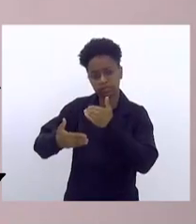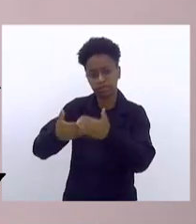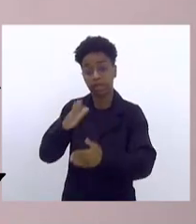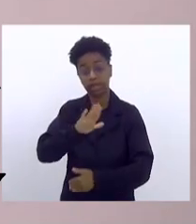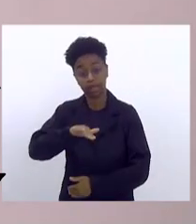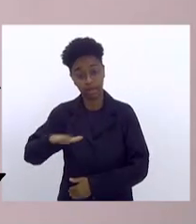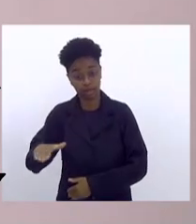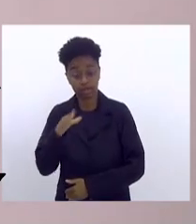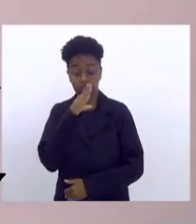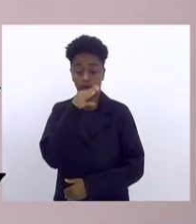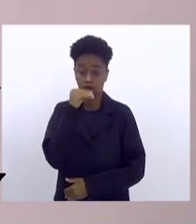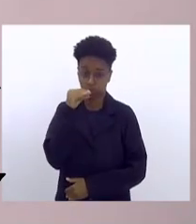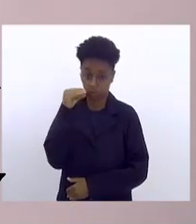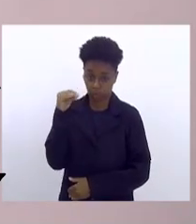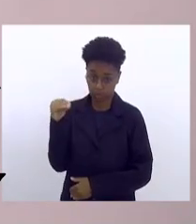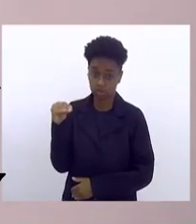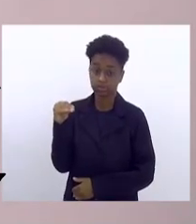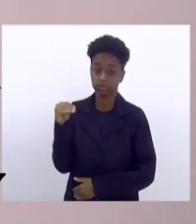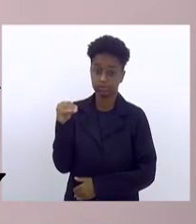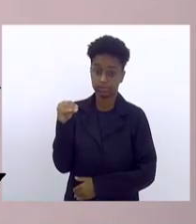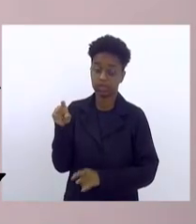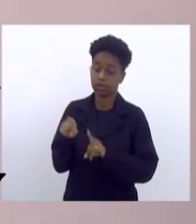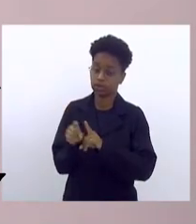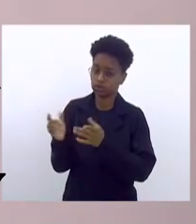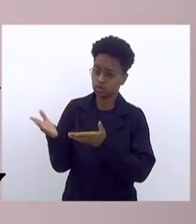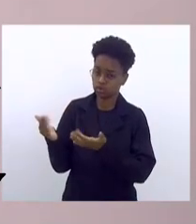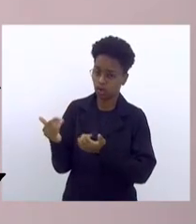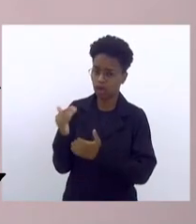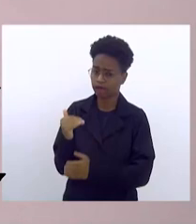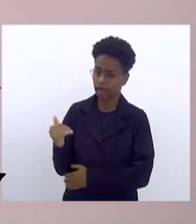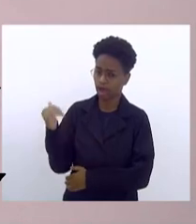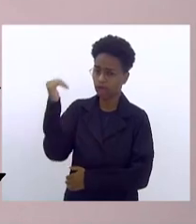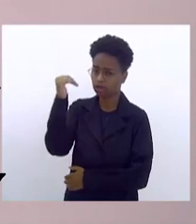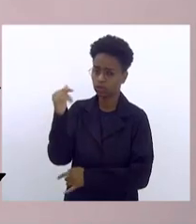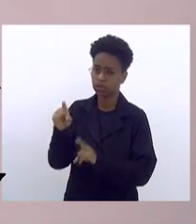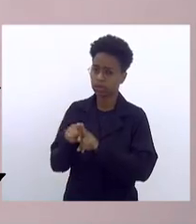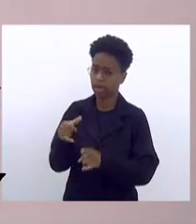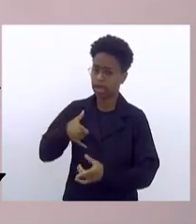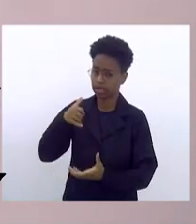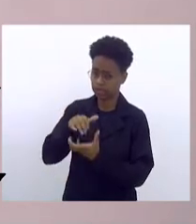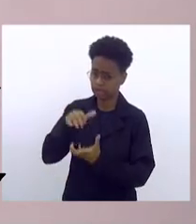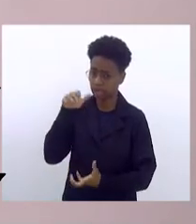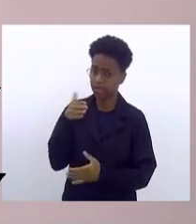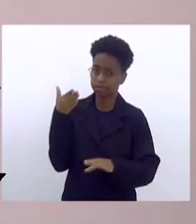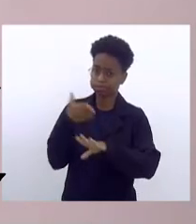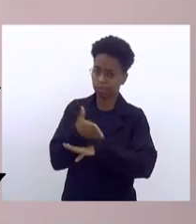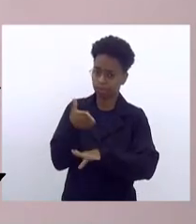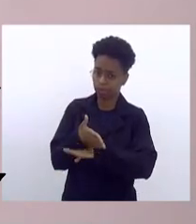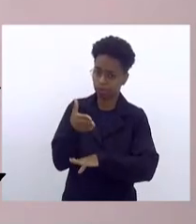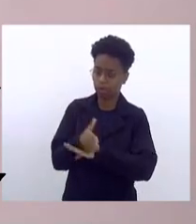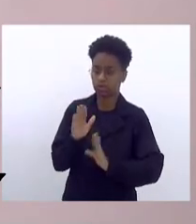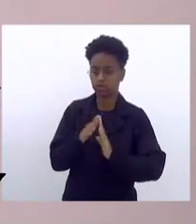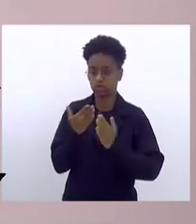crianças dos adolescentes dos jovens adultos e idosos que a frequentam porque a gente não está